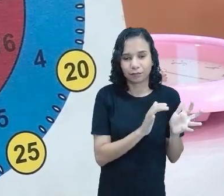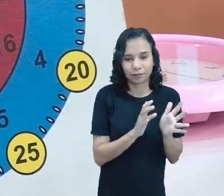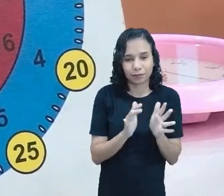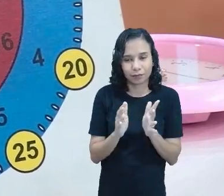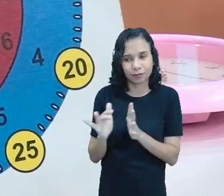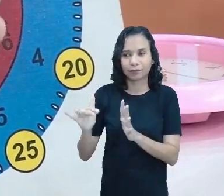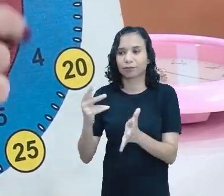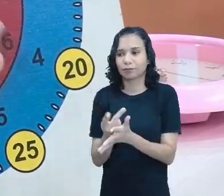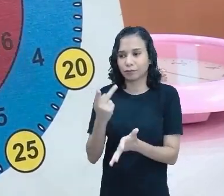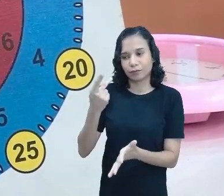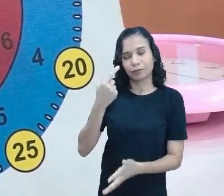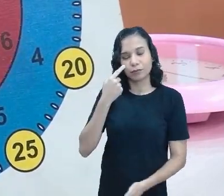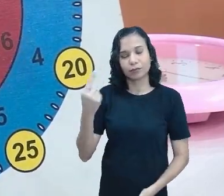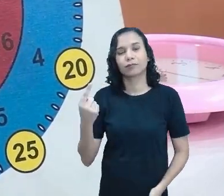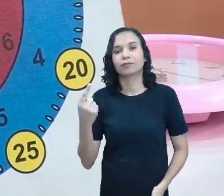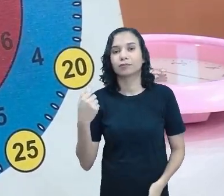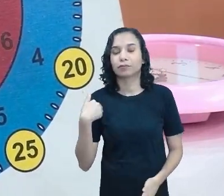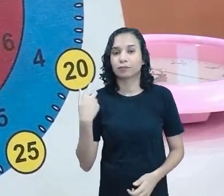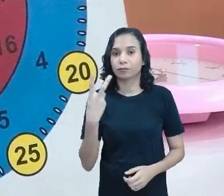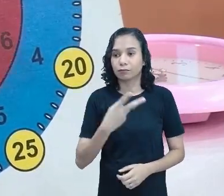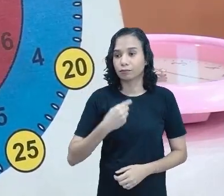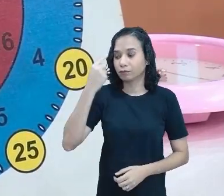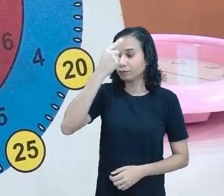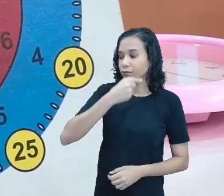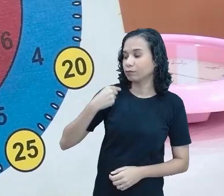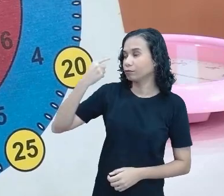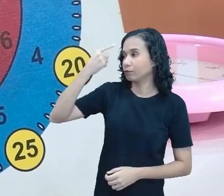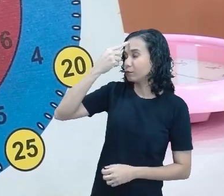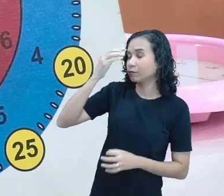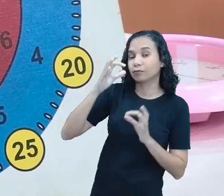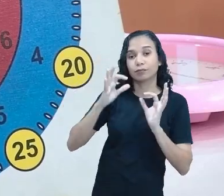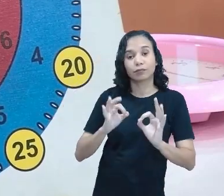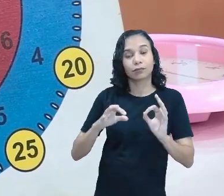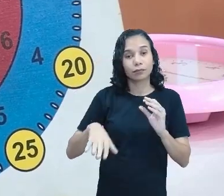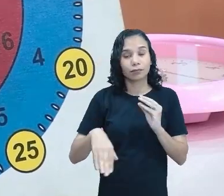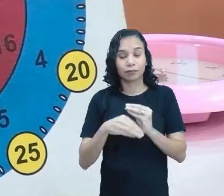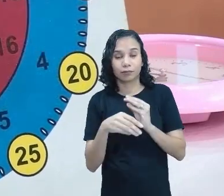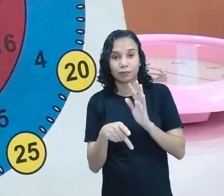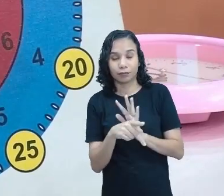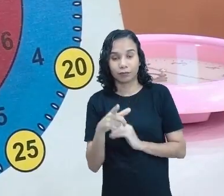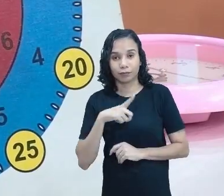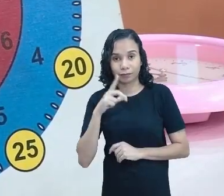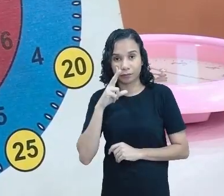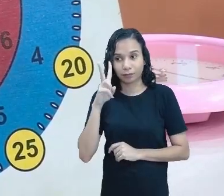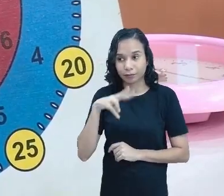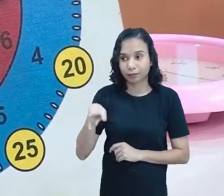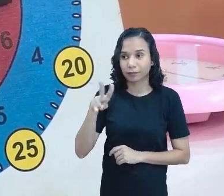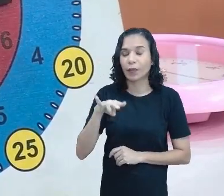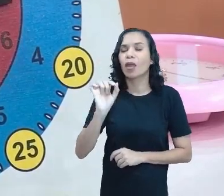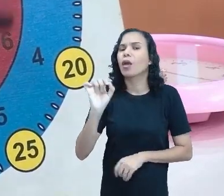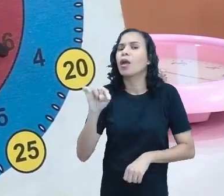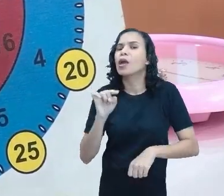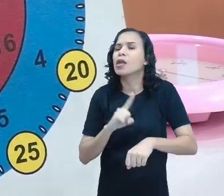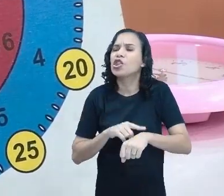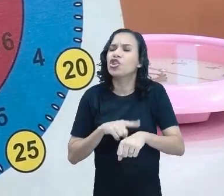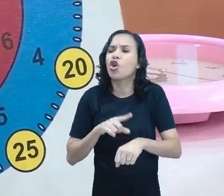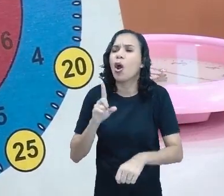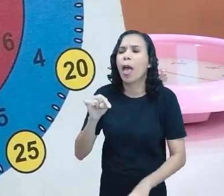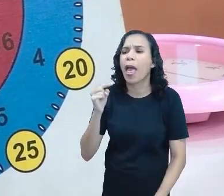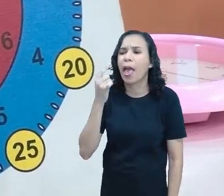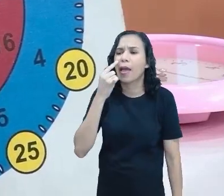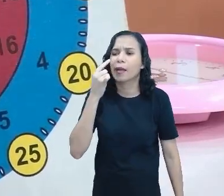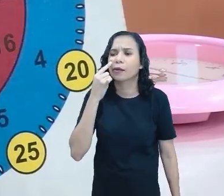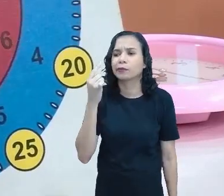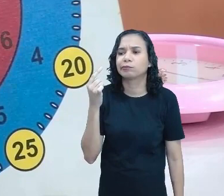vai acontecendo, né, com os ponteiros, tá? Então, se eu colocar aqui, ó, que horas são